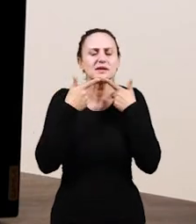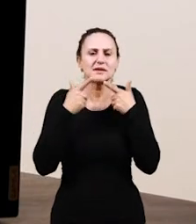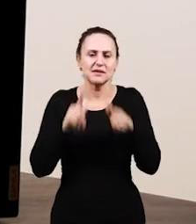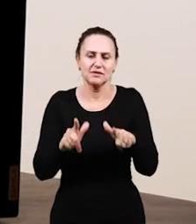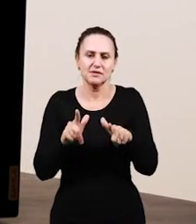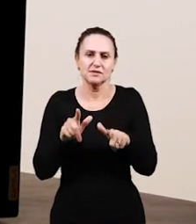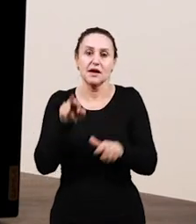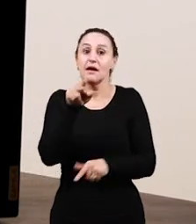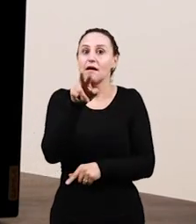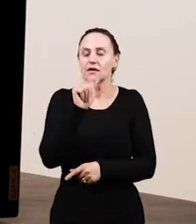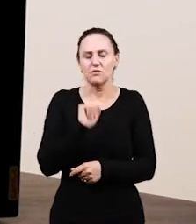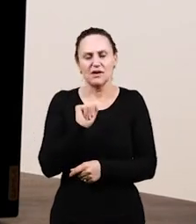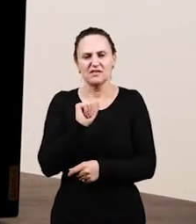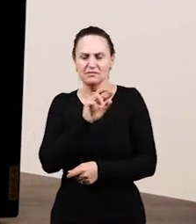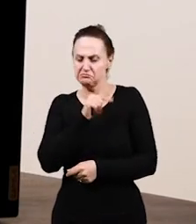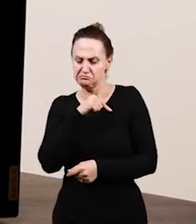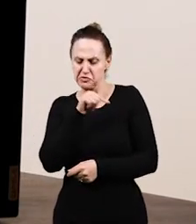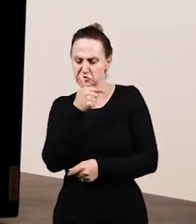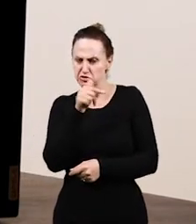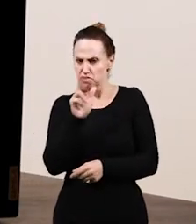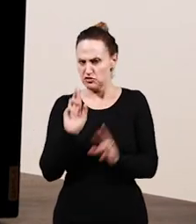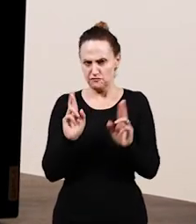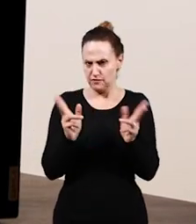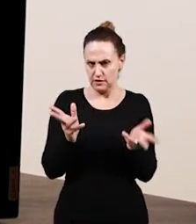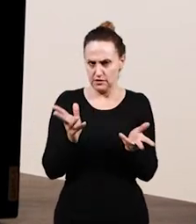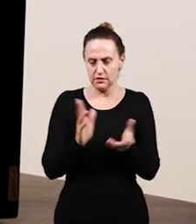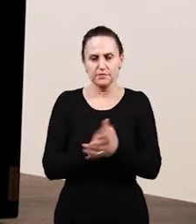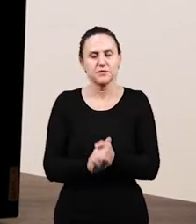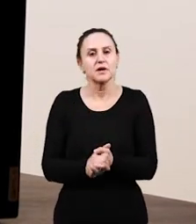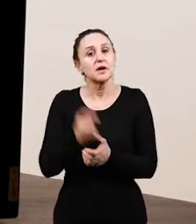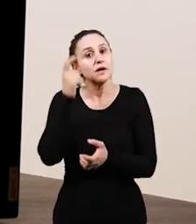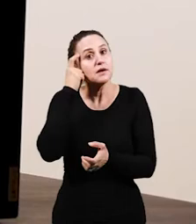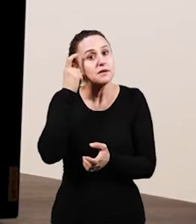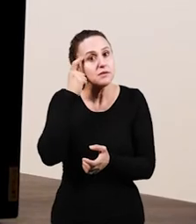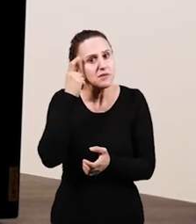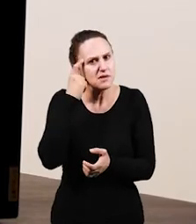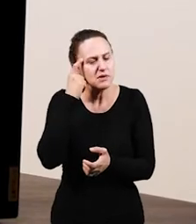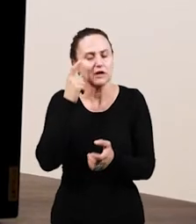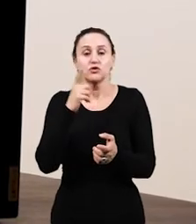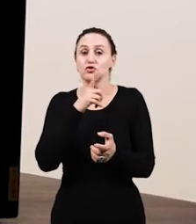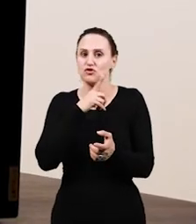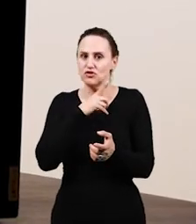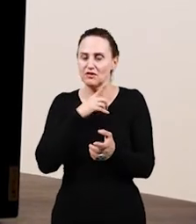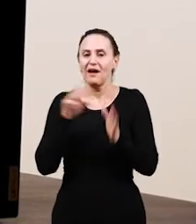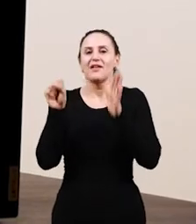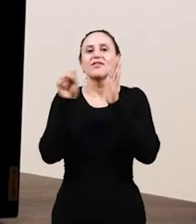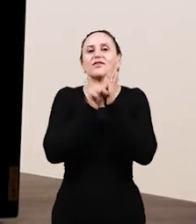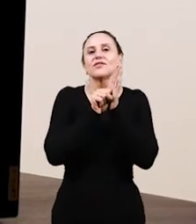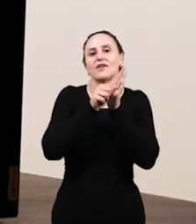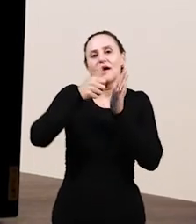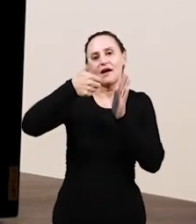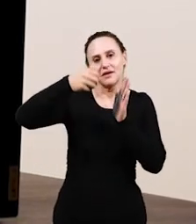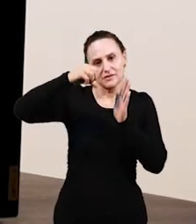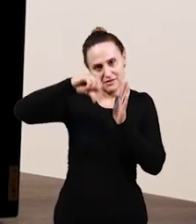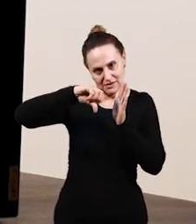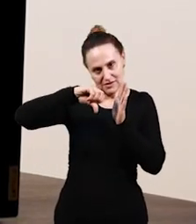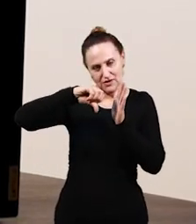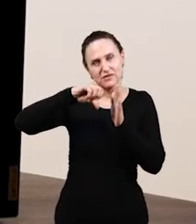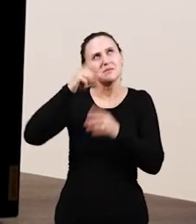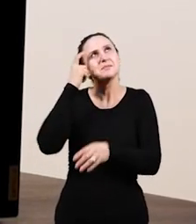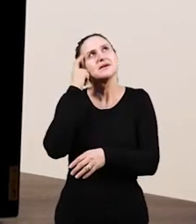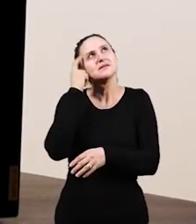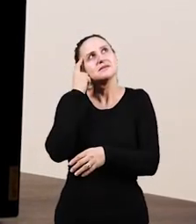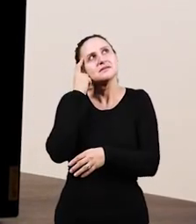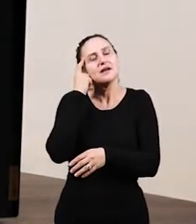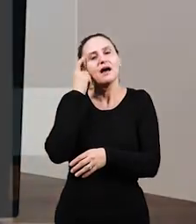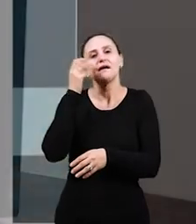distinção esse pensamento permaneceu até o século 19 né Se a gente for pensar em termos de ciência bastante recente